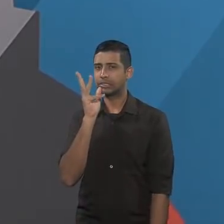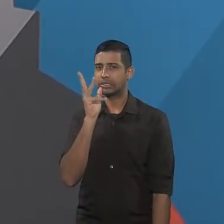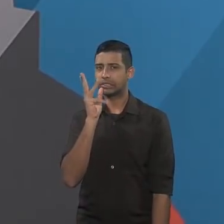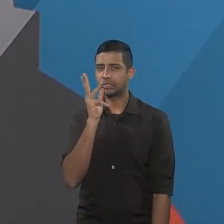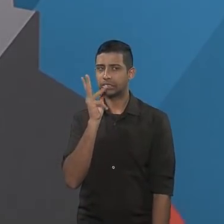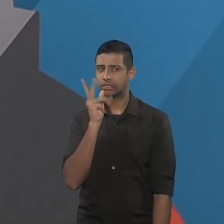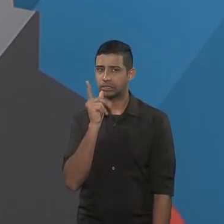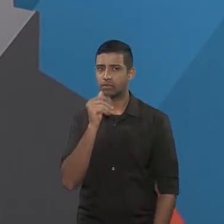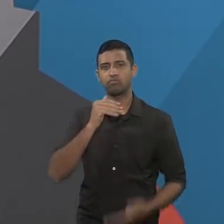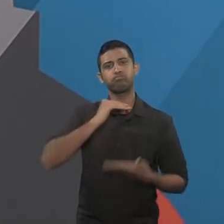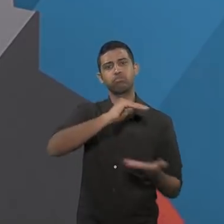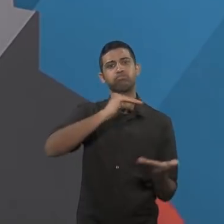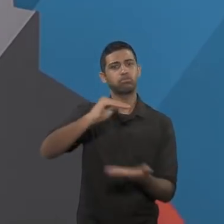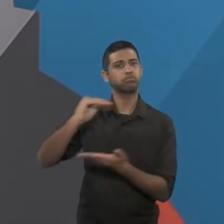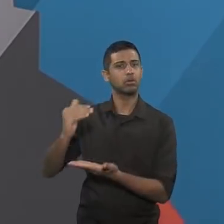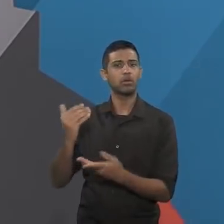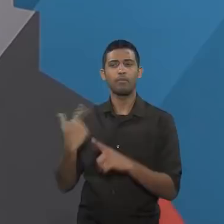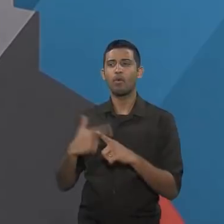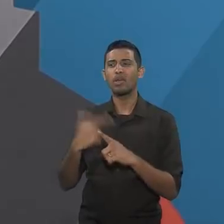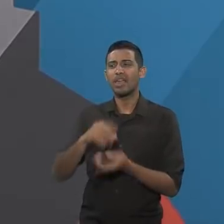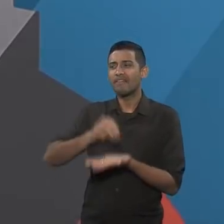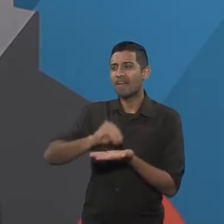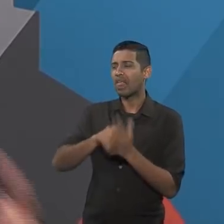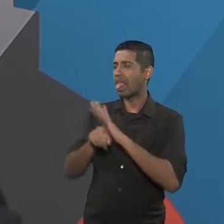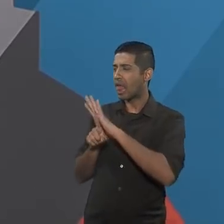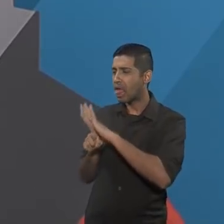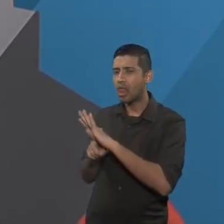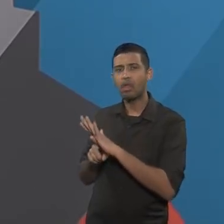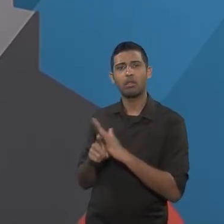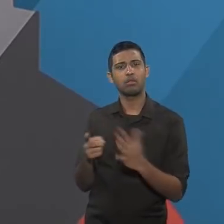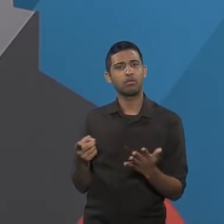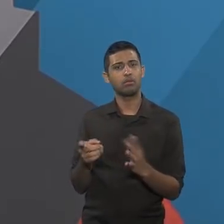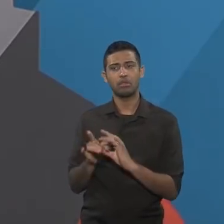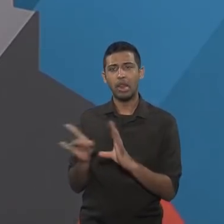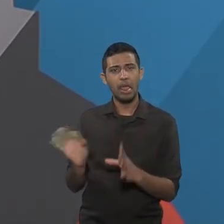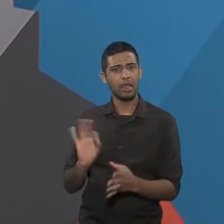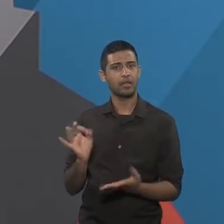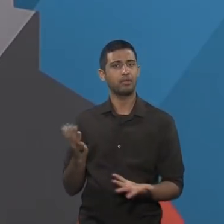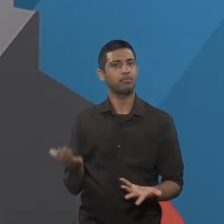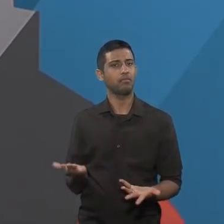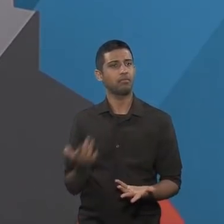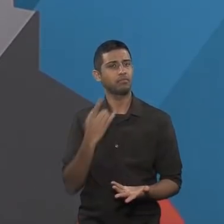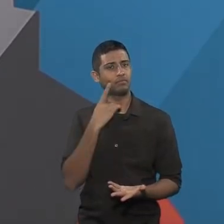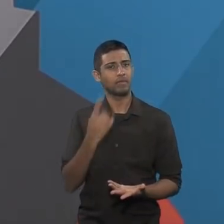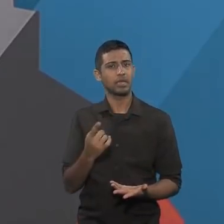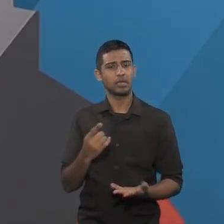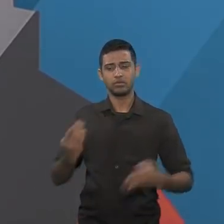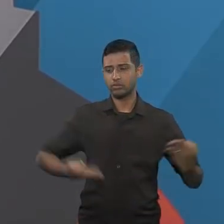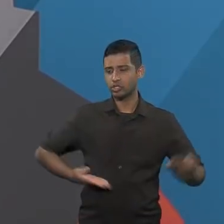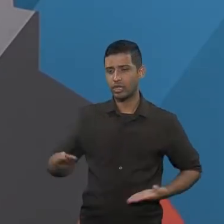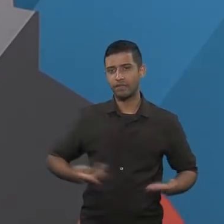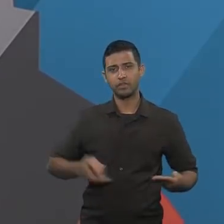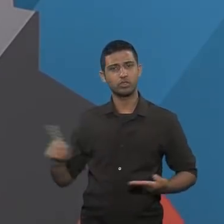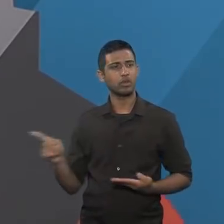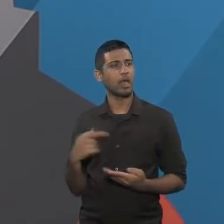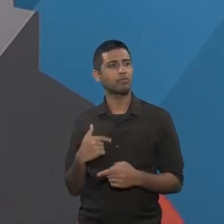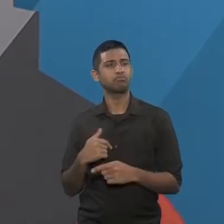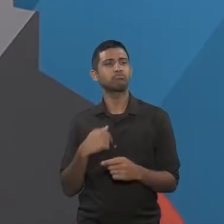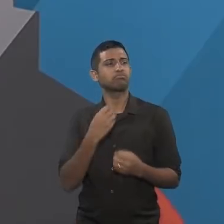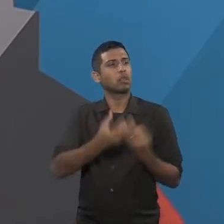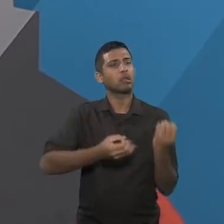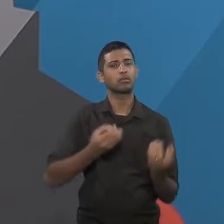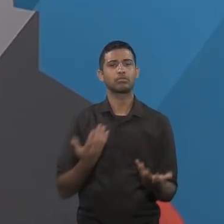no atendimento, por que demora tanto vistoriar para liberar um determinado imóvel? O serviço em si oferecido